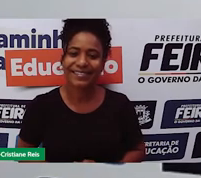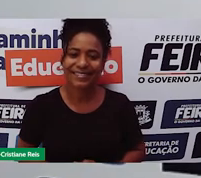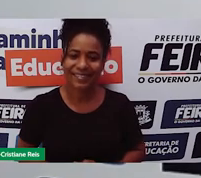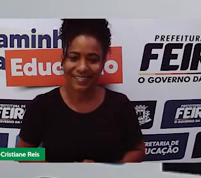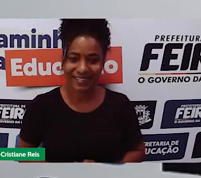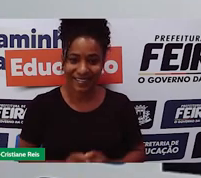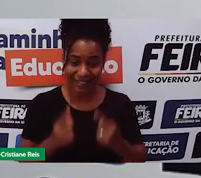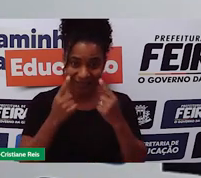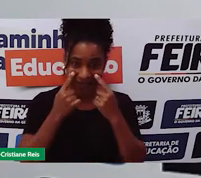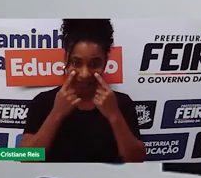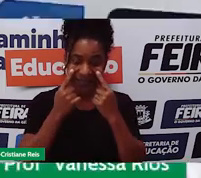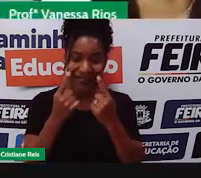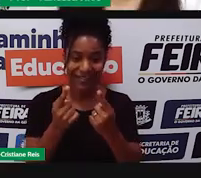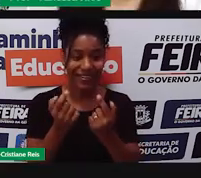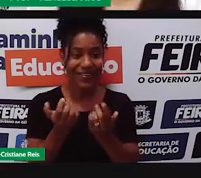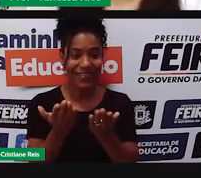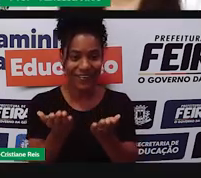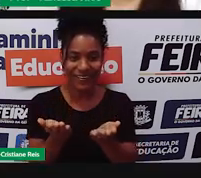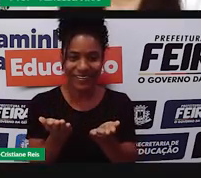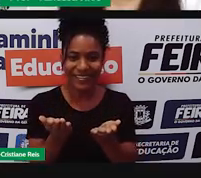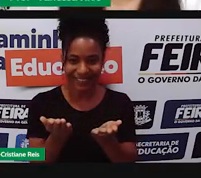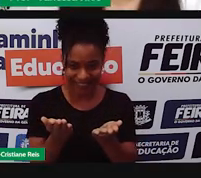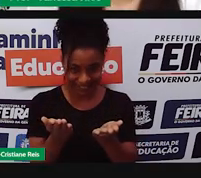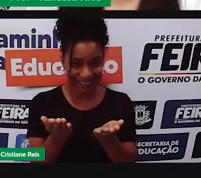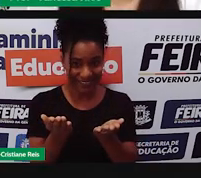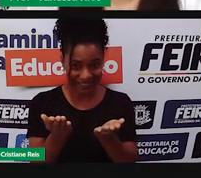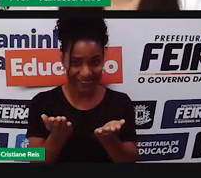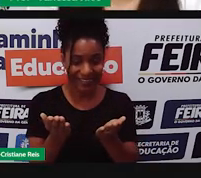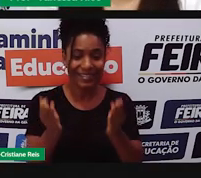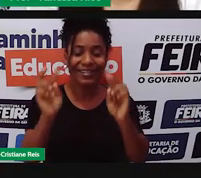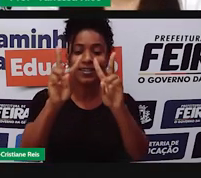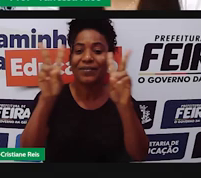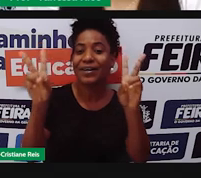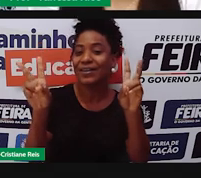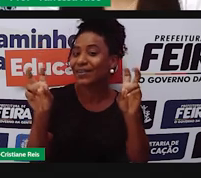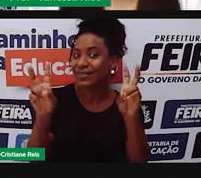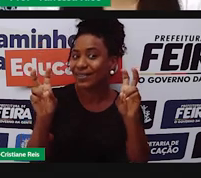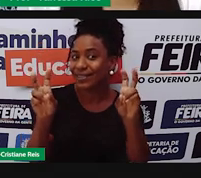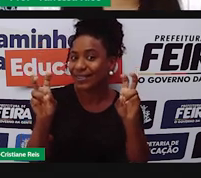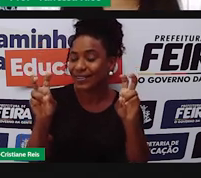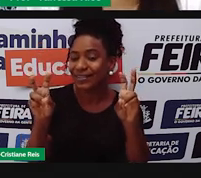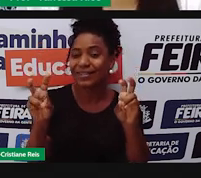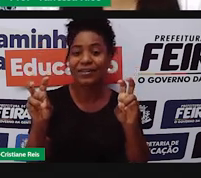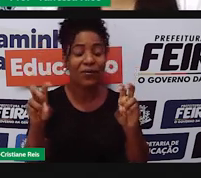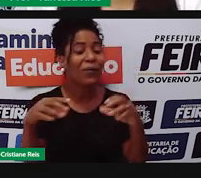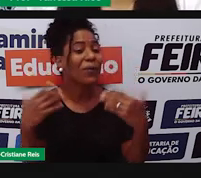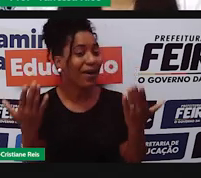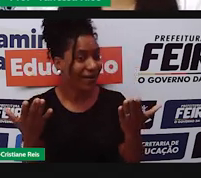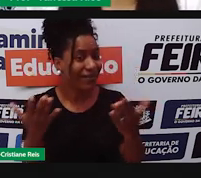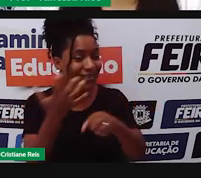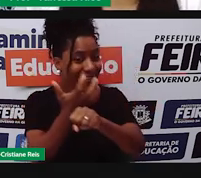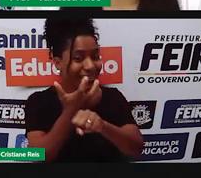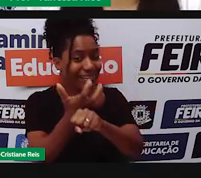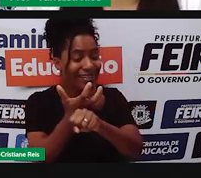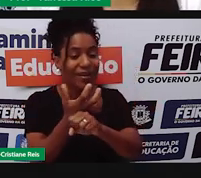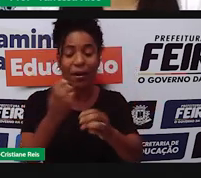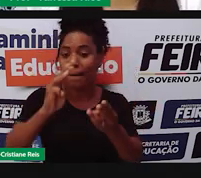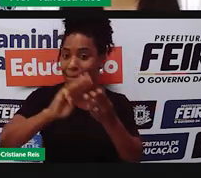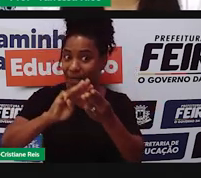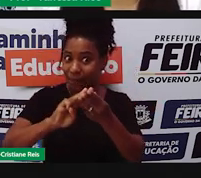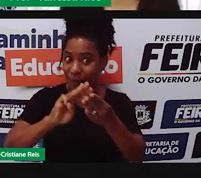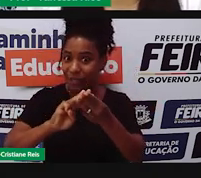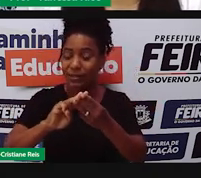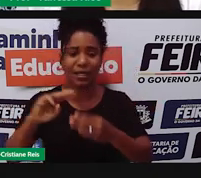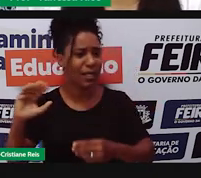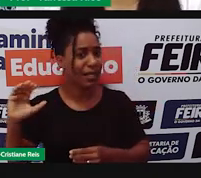Olha só, turma, nossa aula agora é de matemática e ciências naturais.